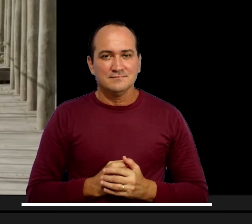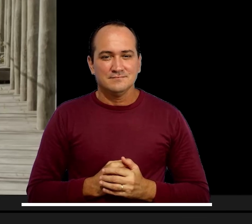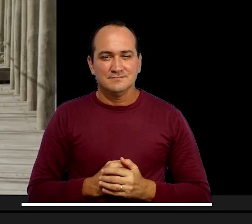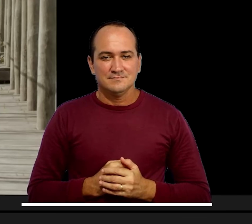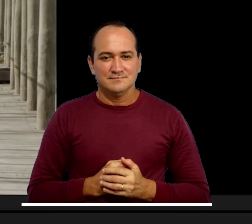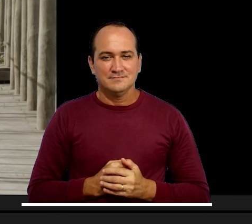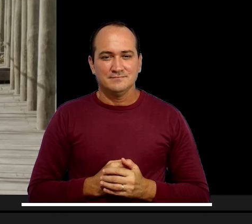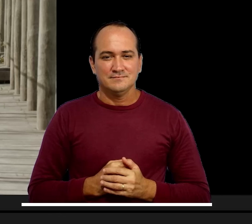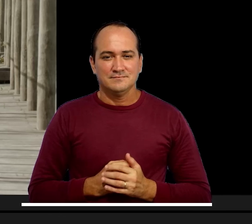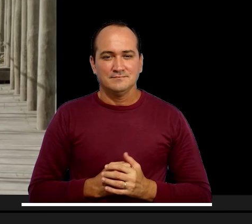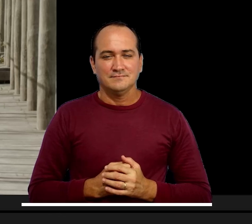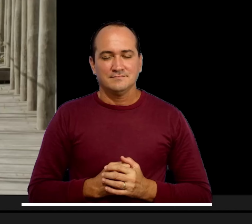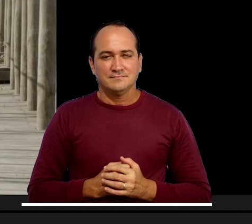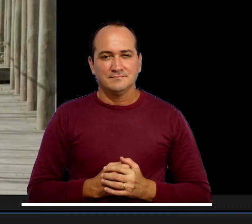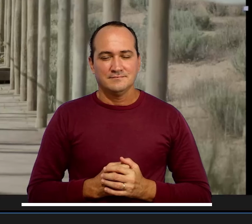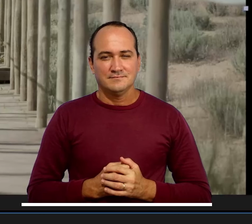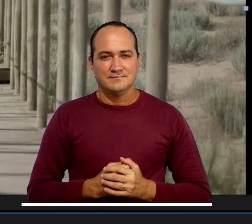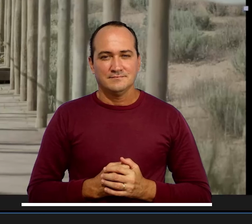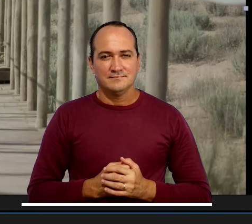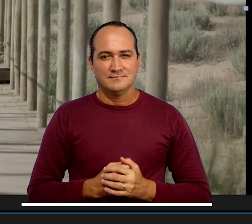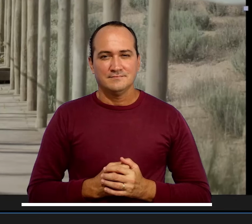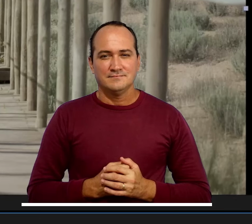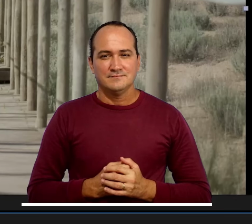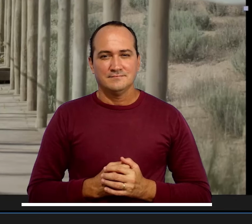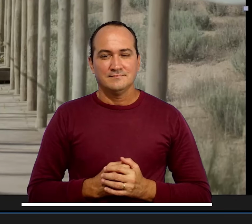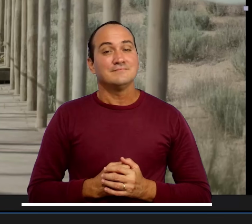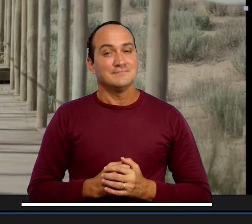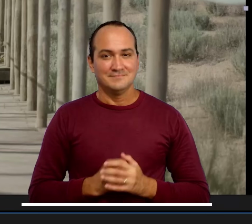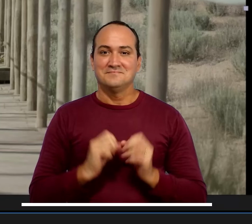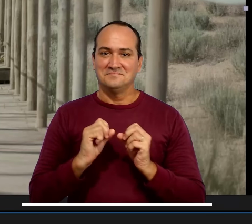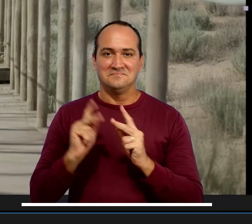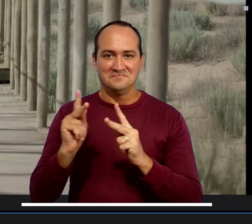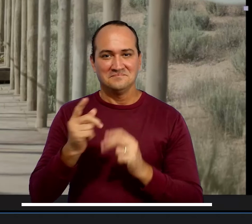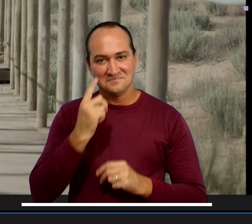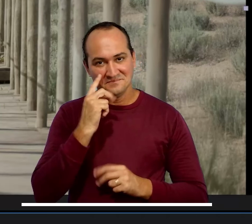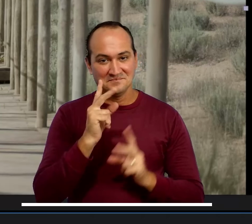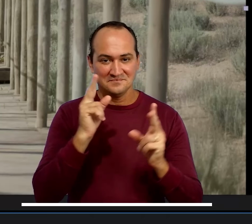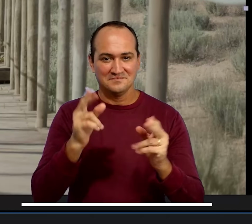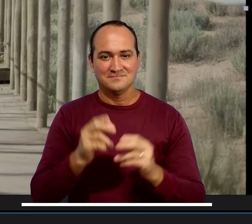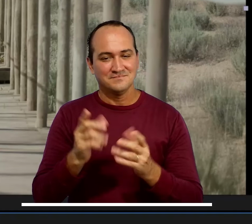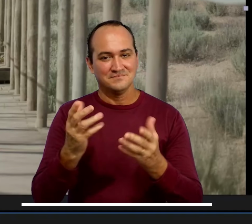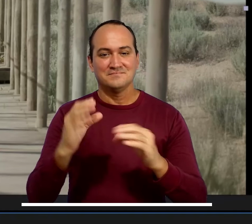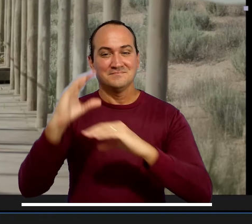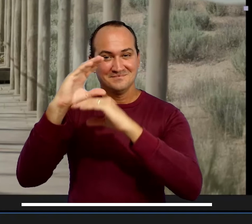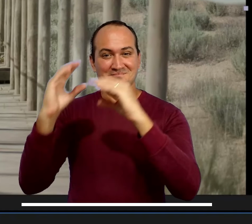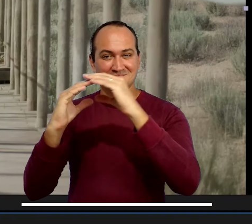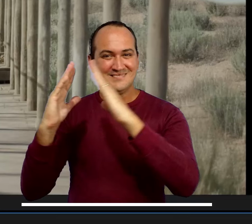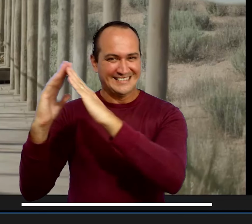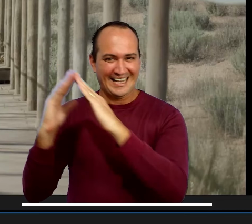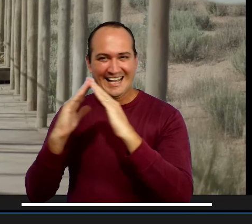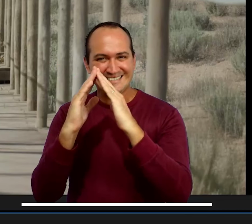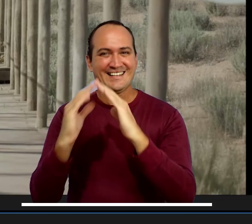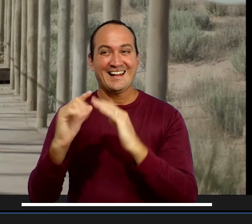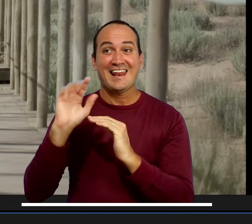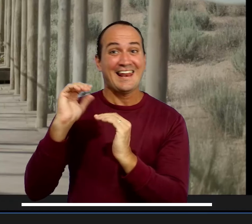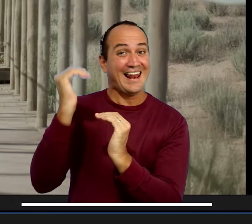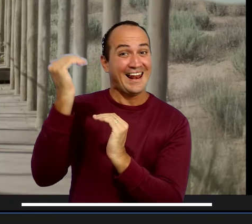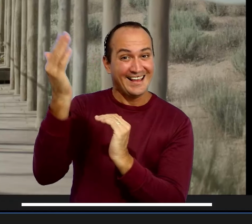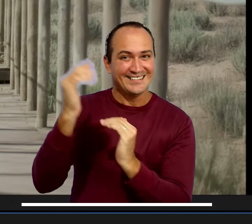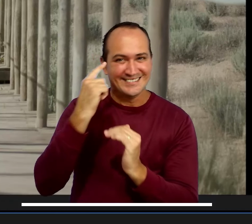cima do meu vídeo também, ó. Só jogar ele por cima do vídeo. Ok, mesma coisa, ó. Tá lá as casas. Já é